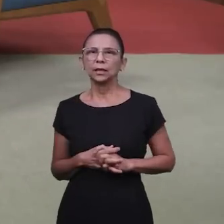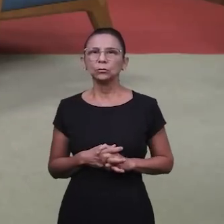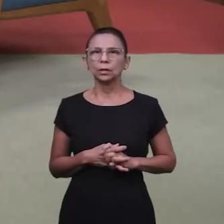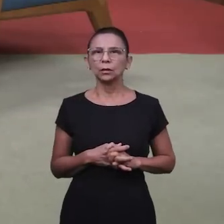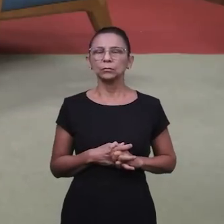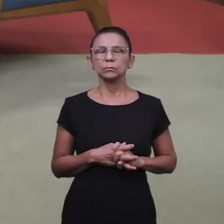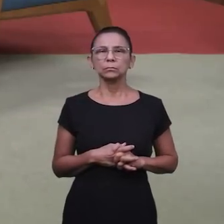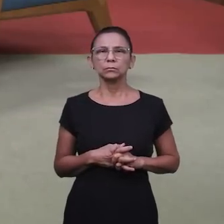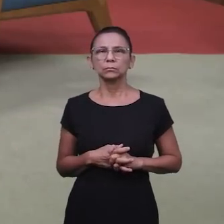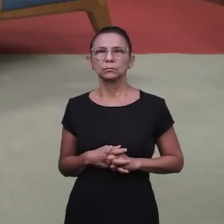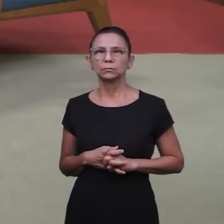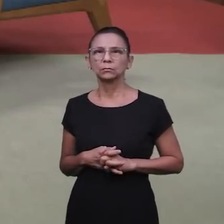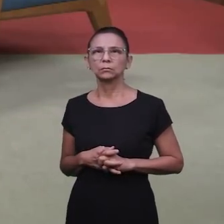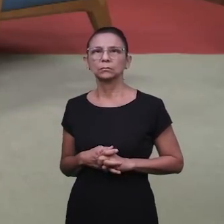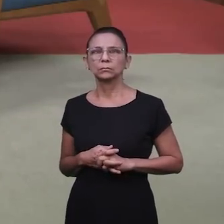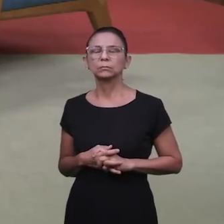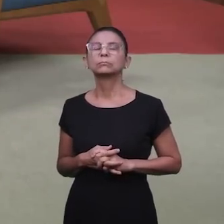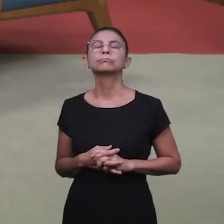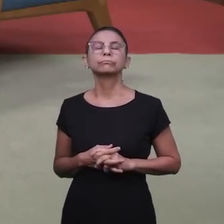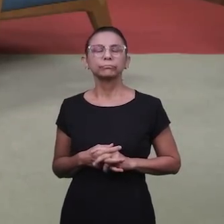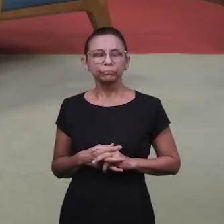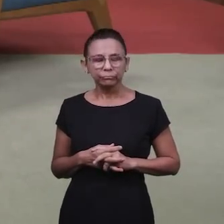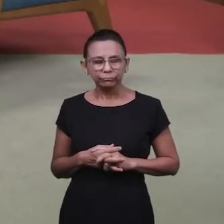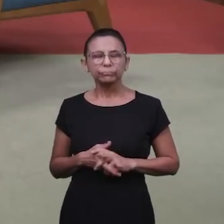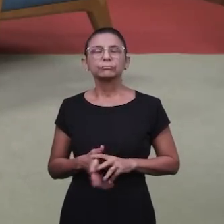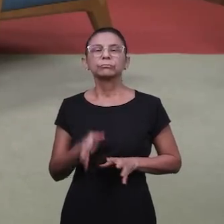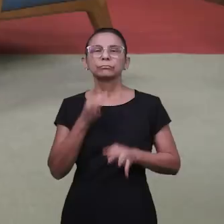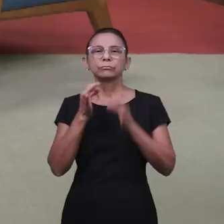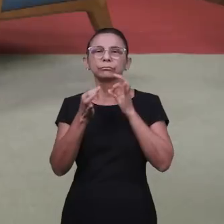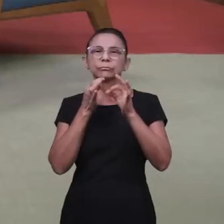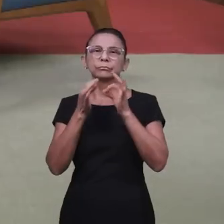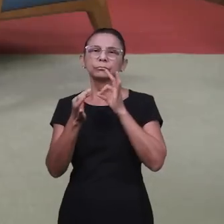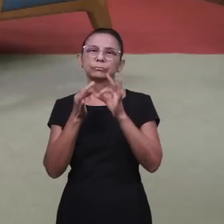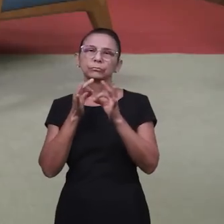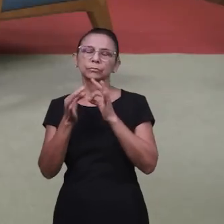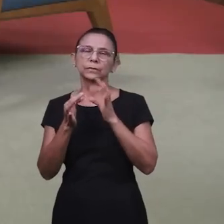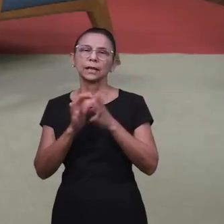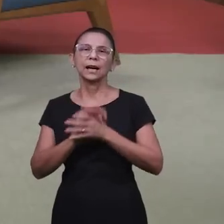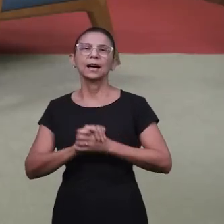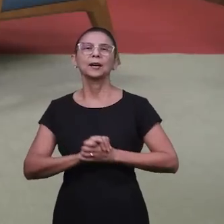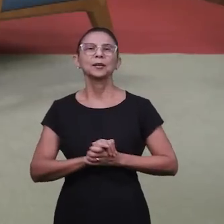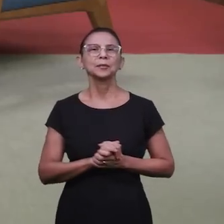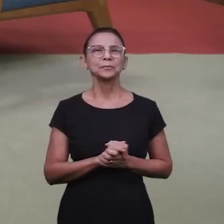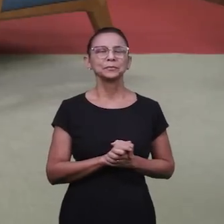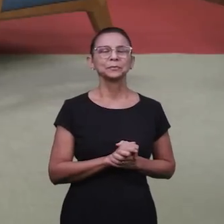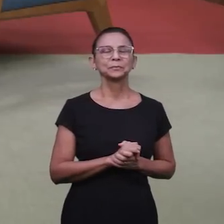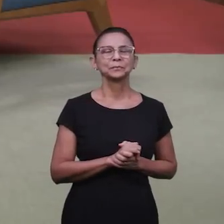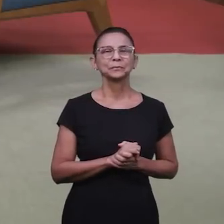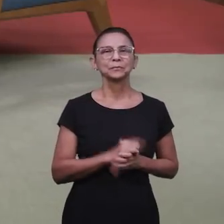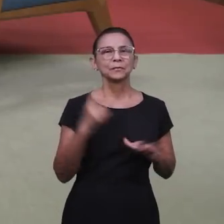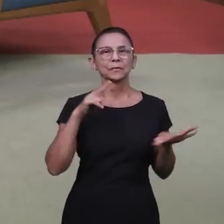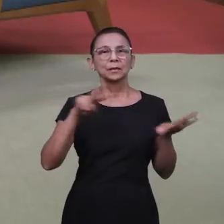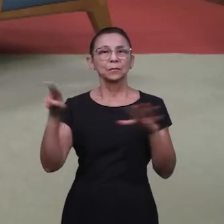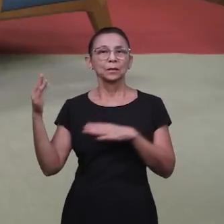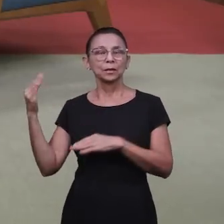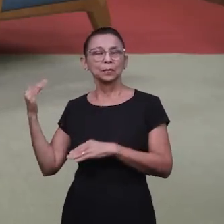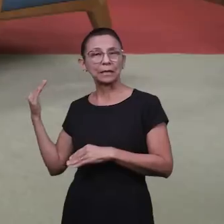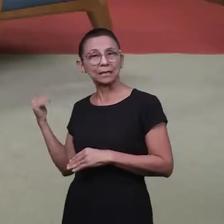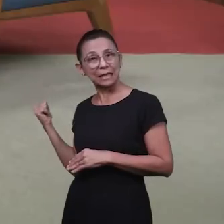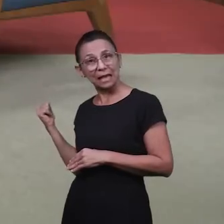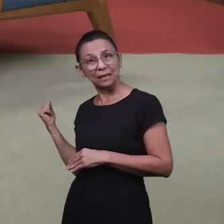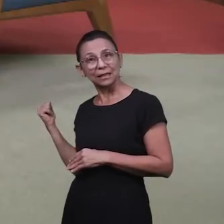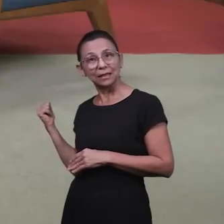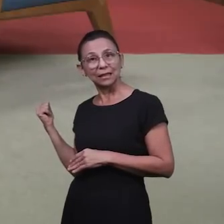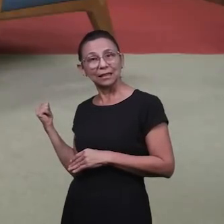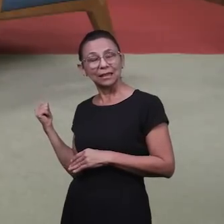E nós vamos trazer aqui dois comentários que foram feitos por irmãos que fizeram na semana passada do